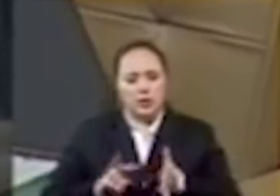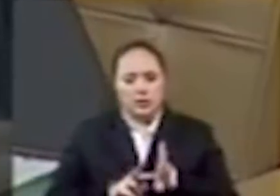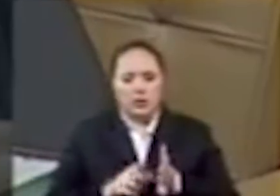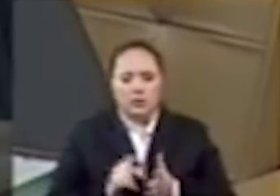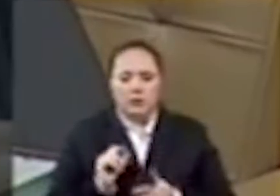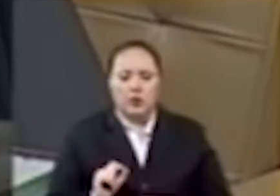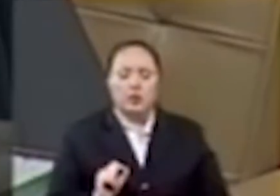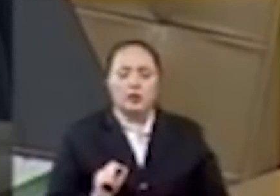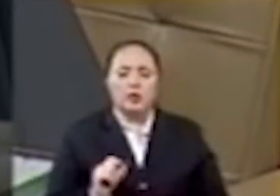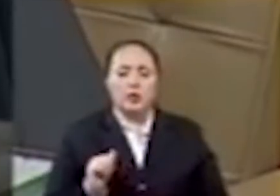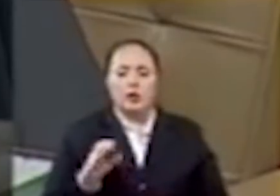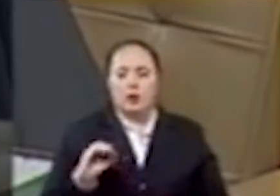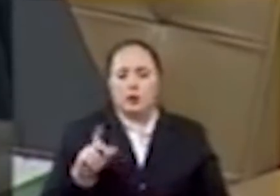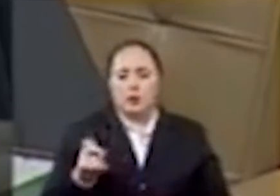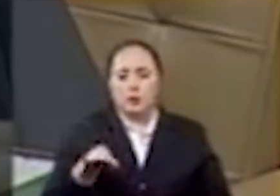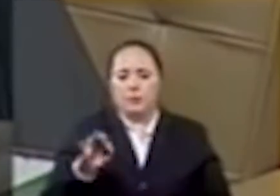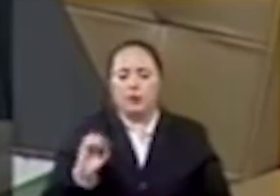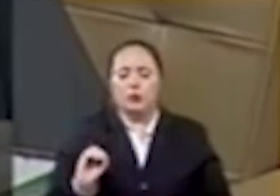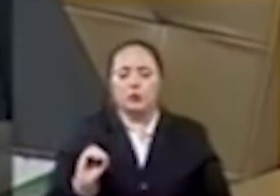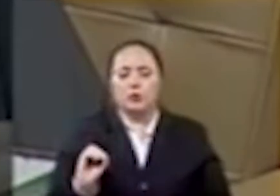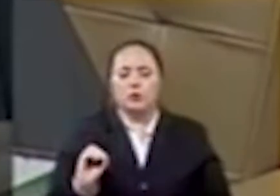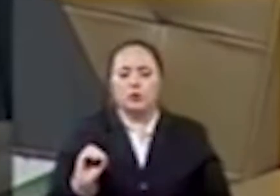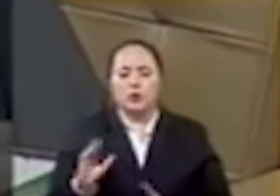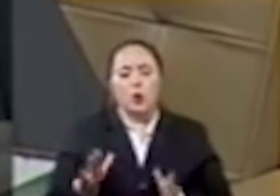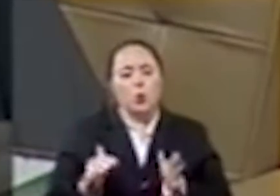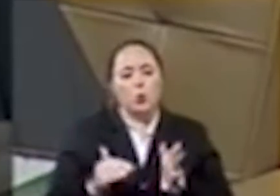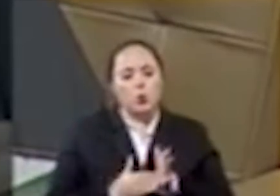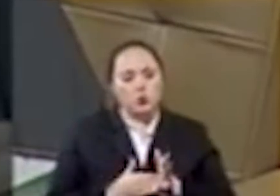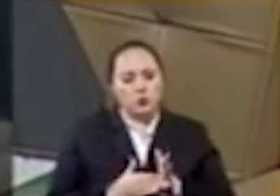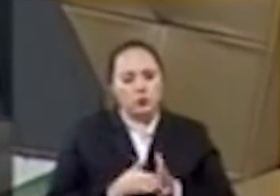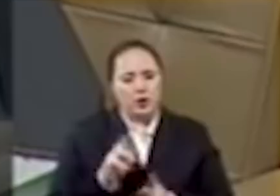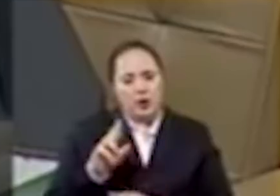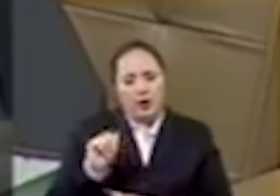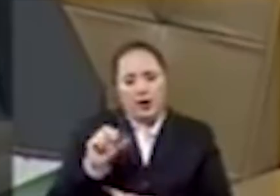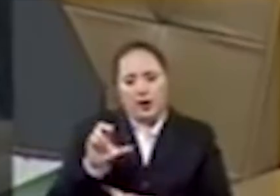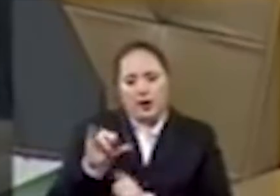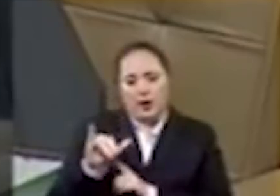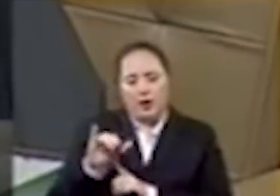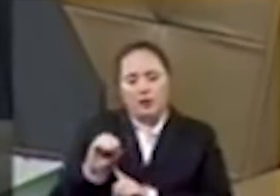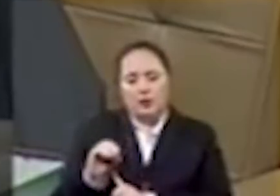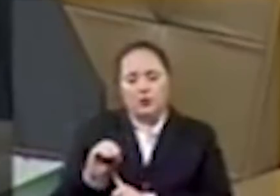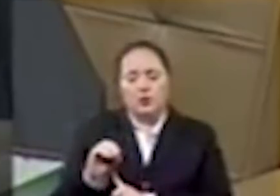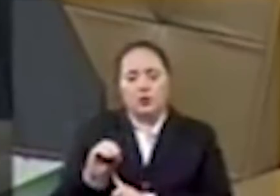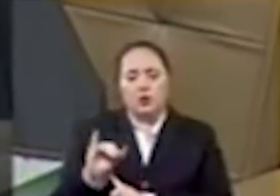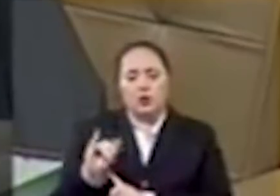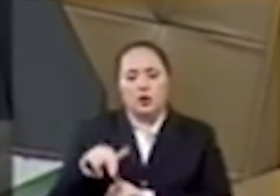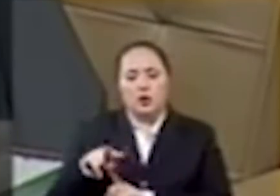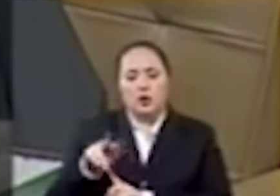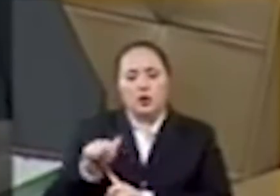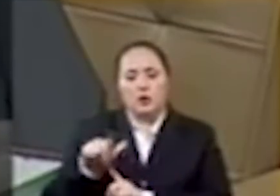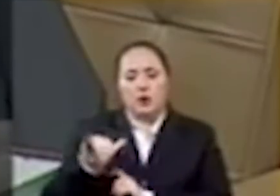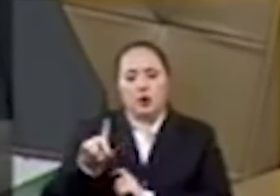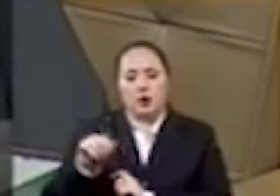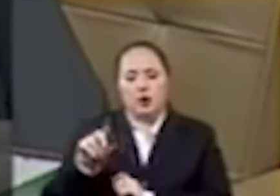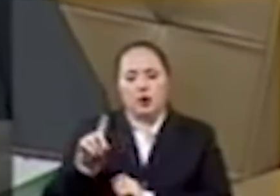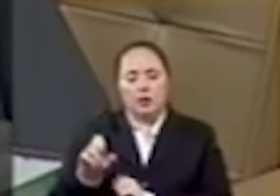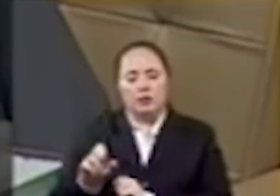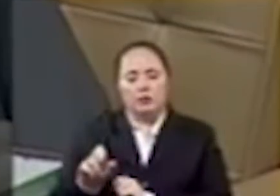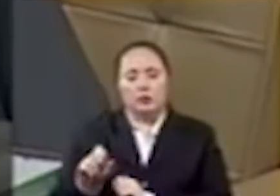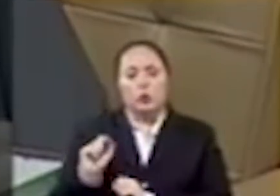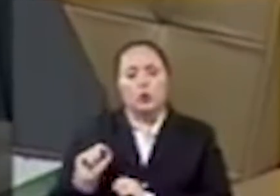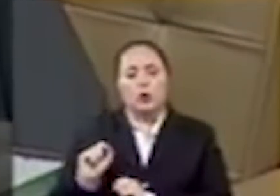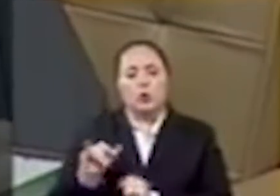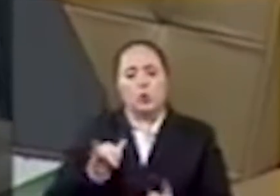tal acolhimento, em última rácio, a invalidade da própria figura do